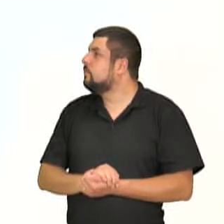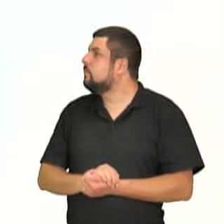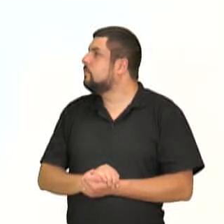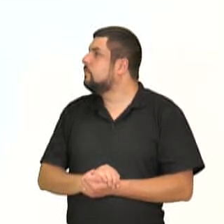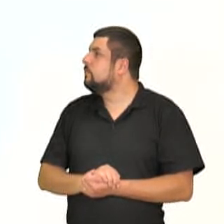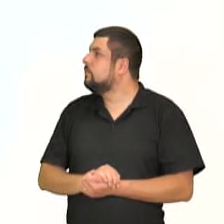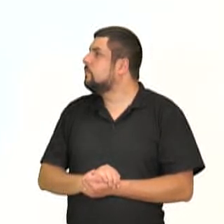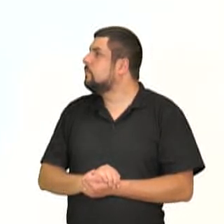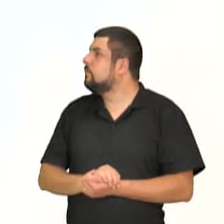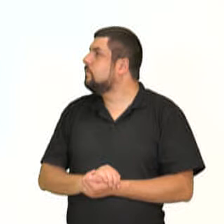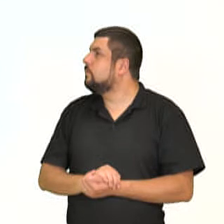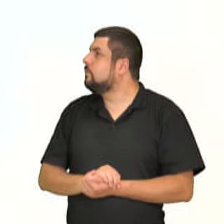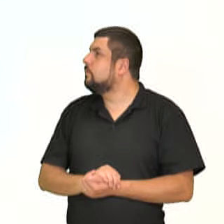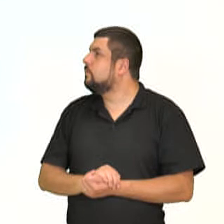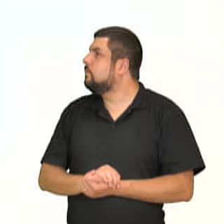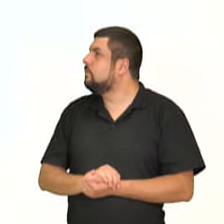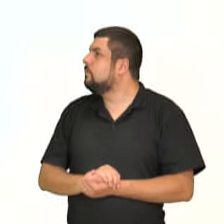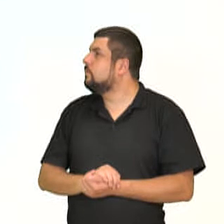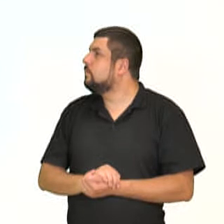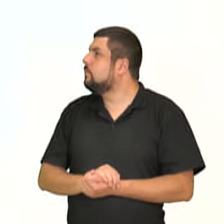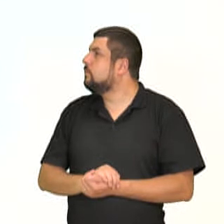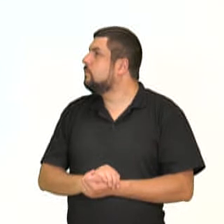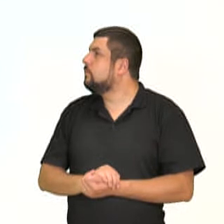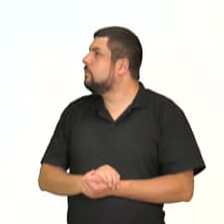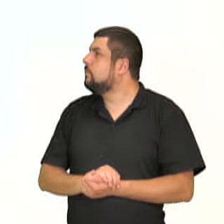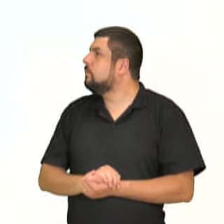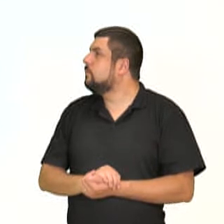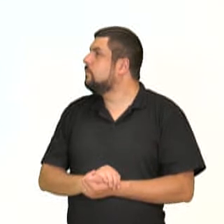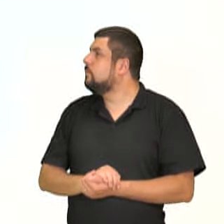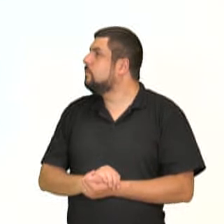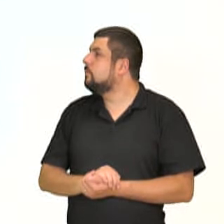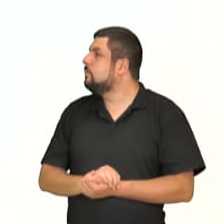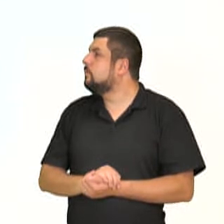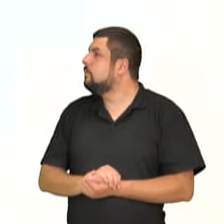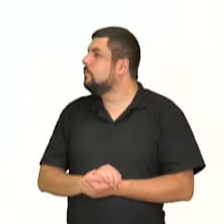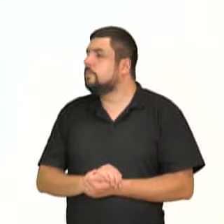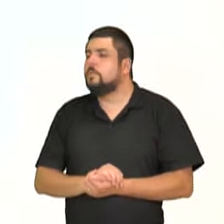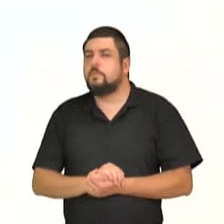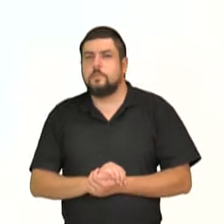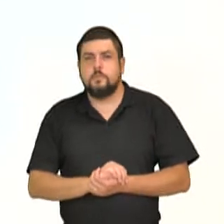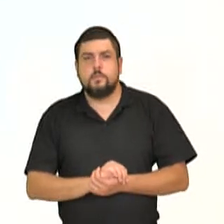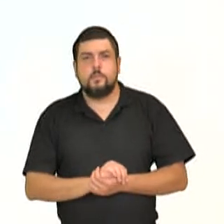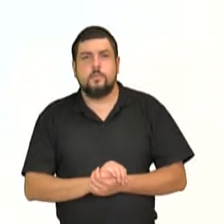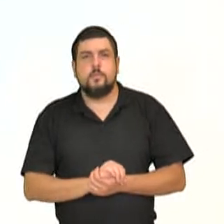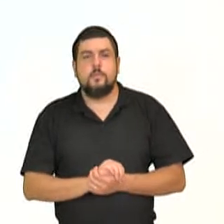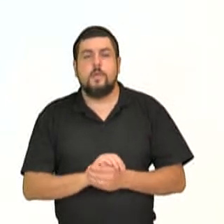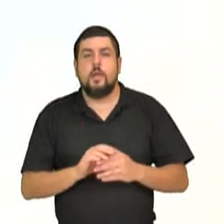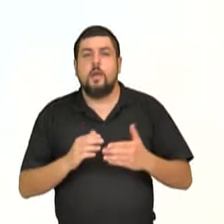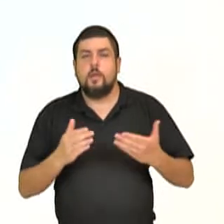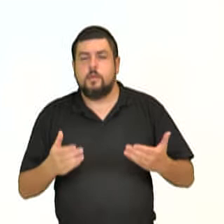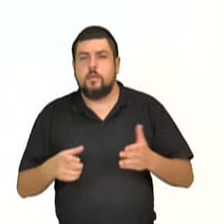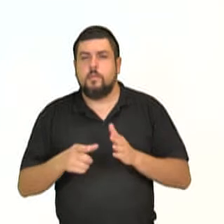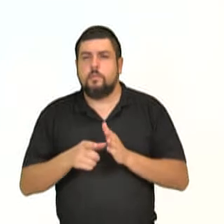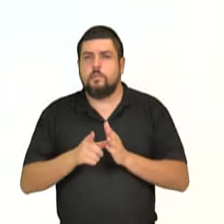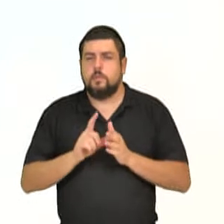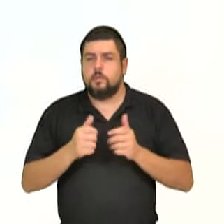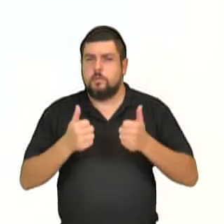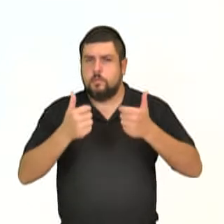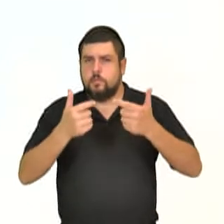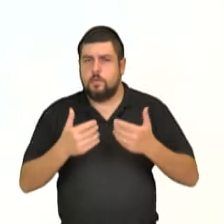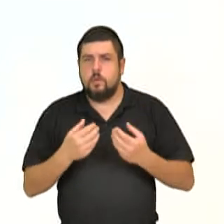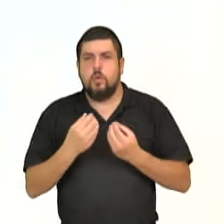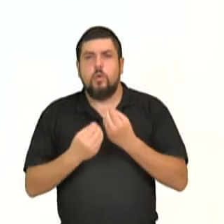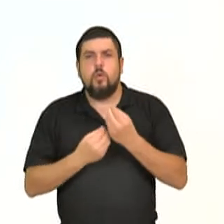mismos, física, temporal ou mentalmente. Então, no início eu falei para vocês a respeito de indicação